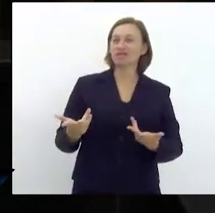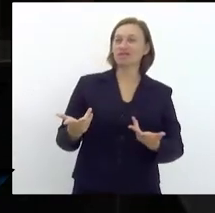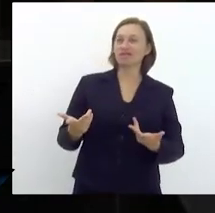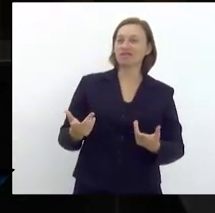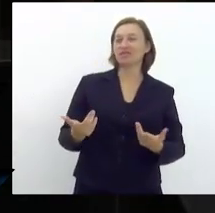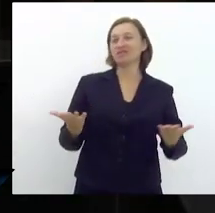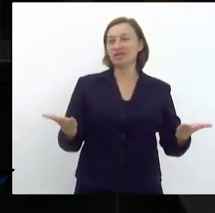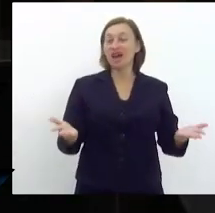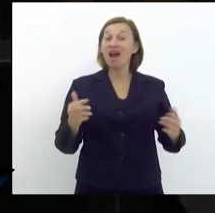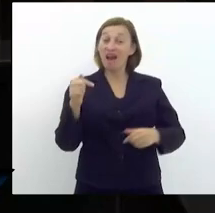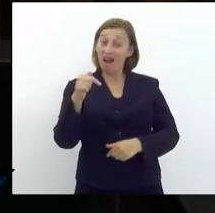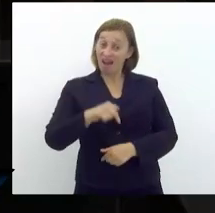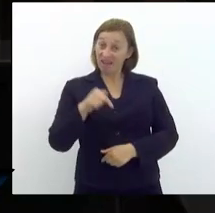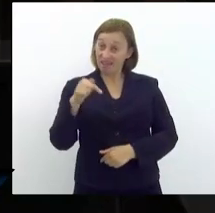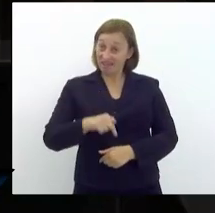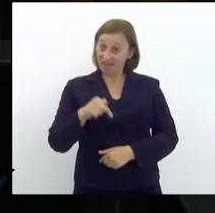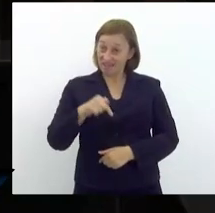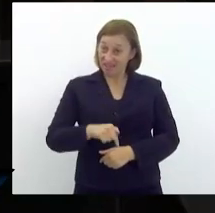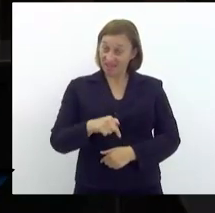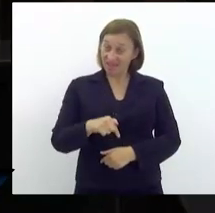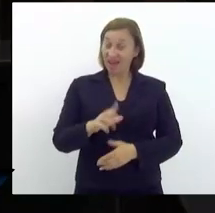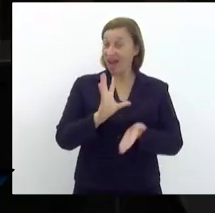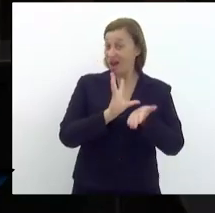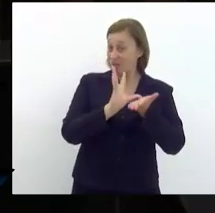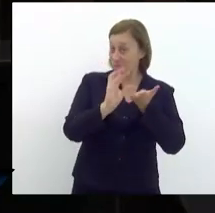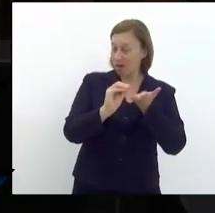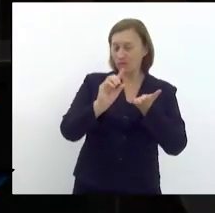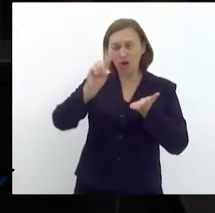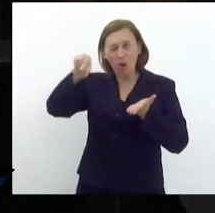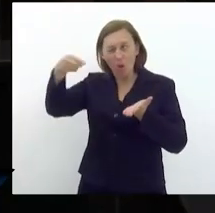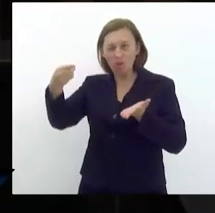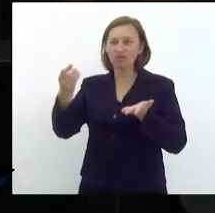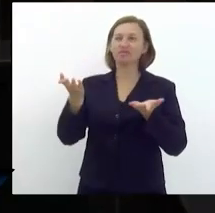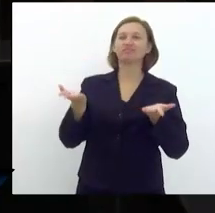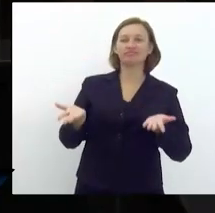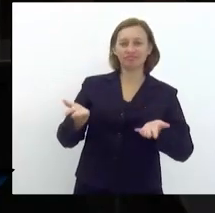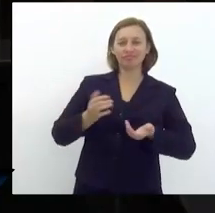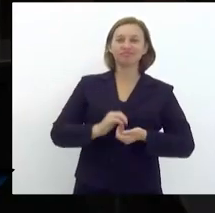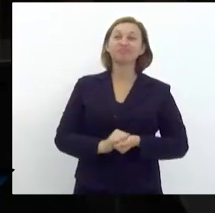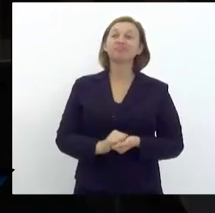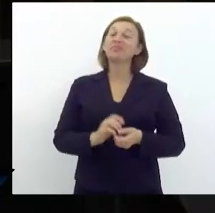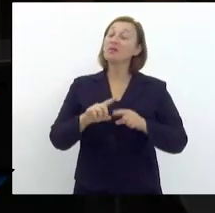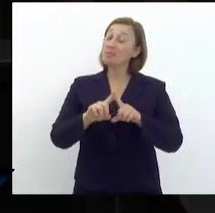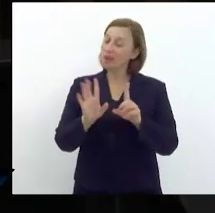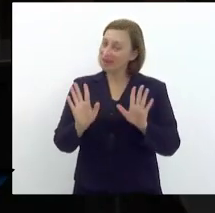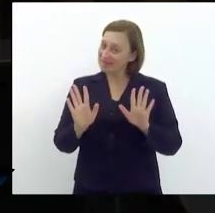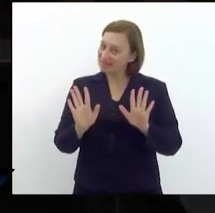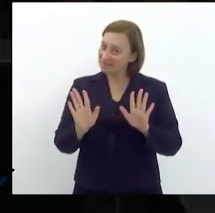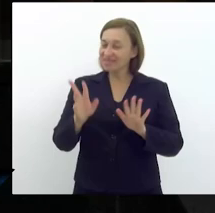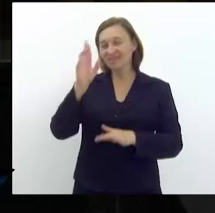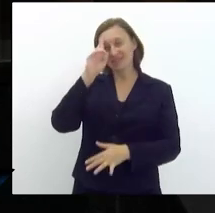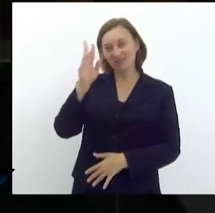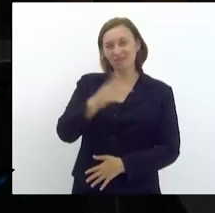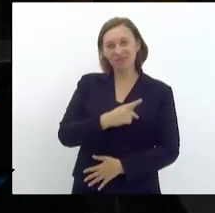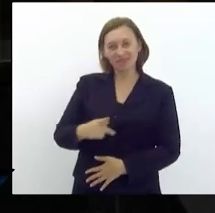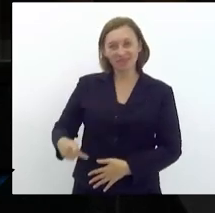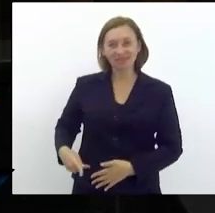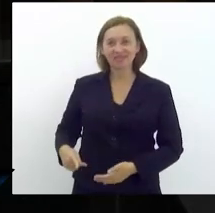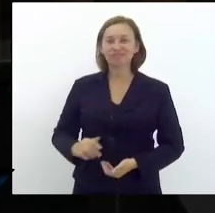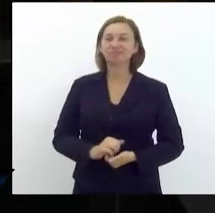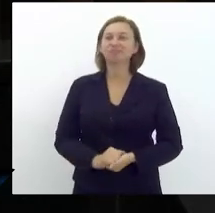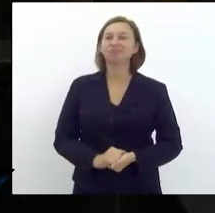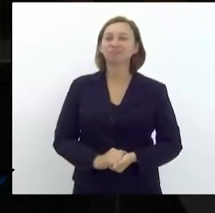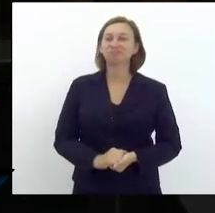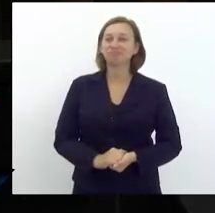aqui a pauta é outra Mas além disso era presidente